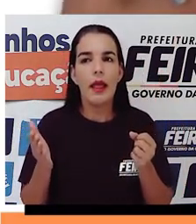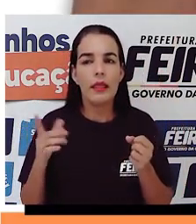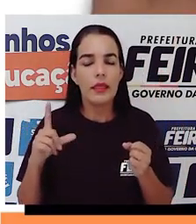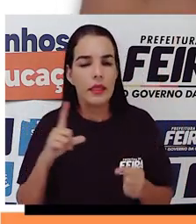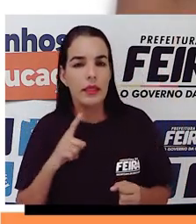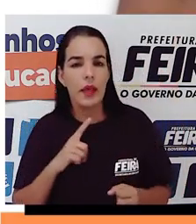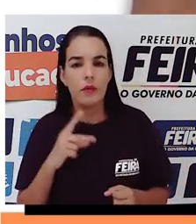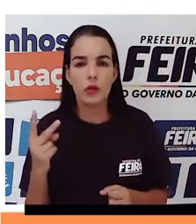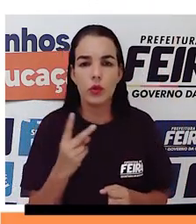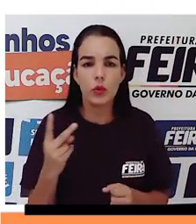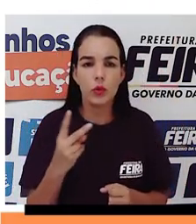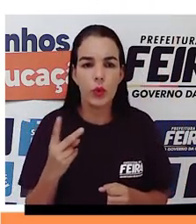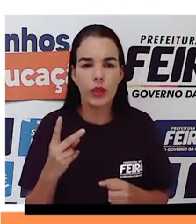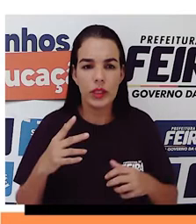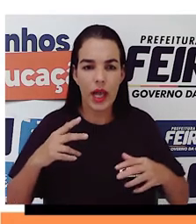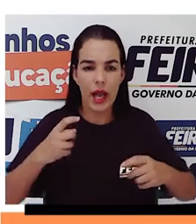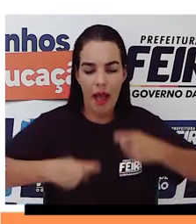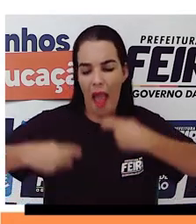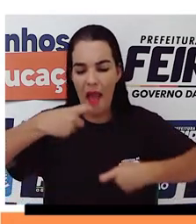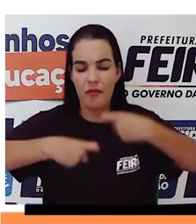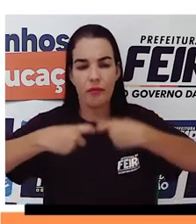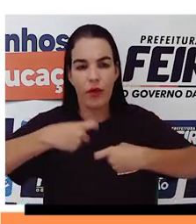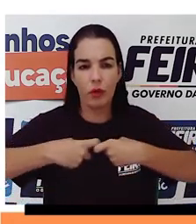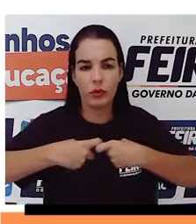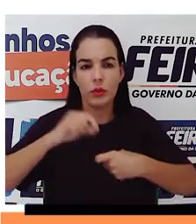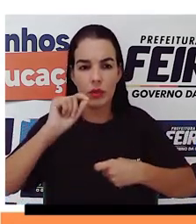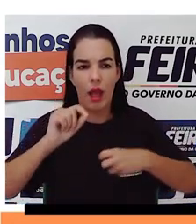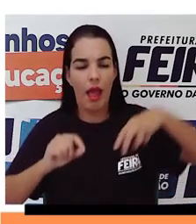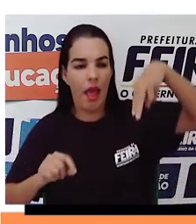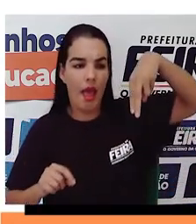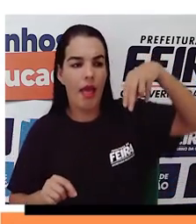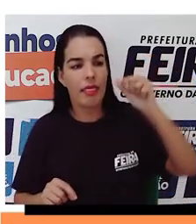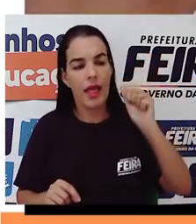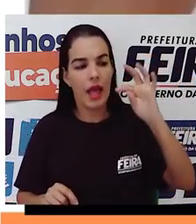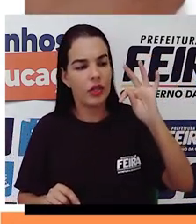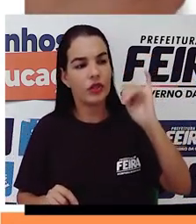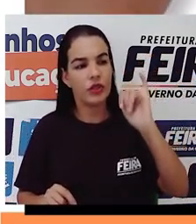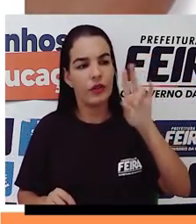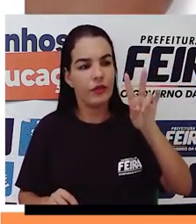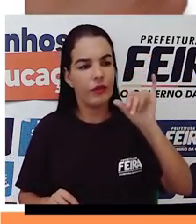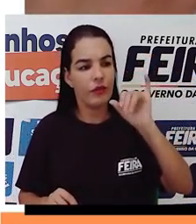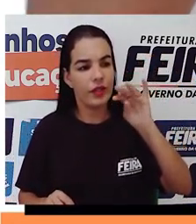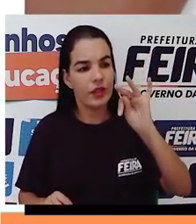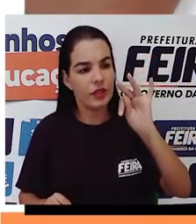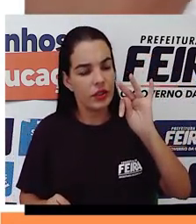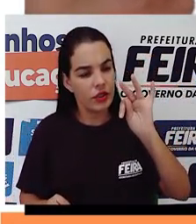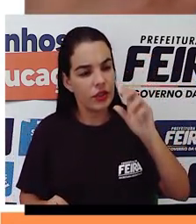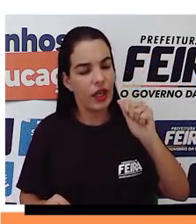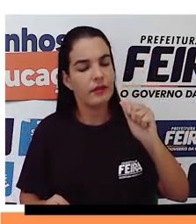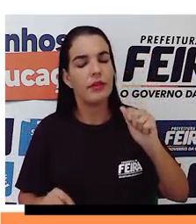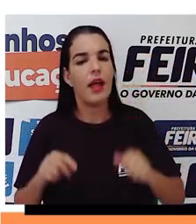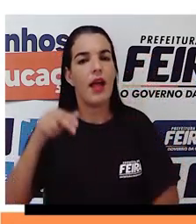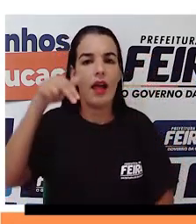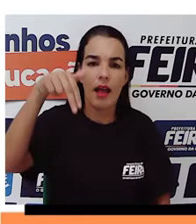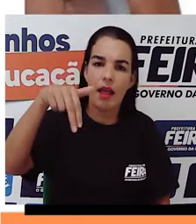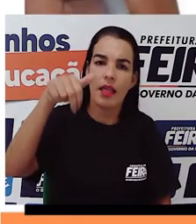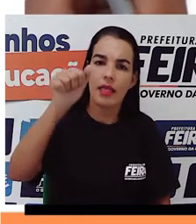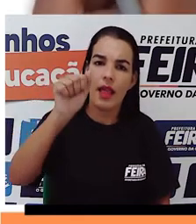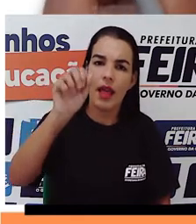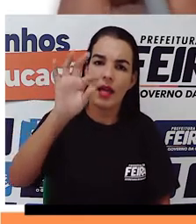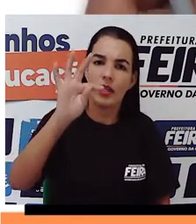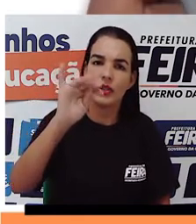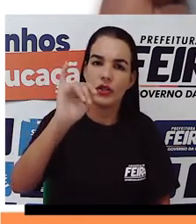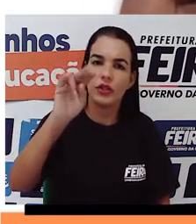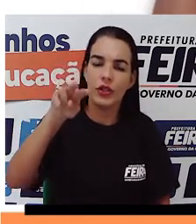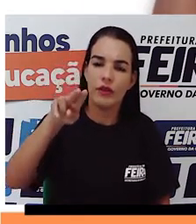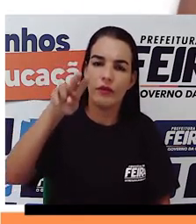revoltas coloniais no Brasil: as nativistas e as separatistas. As revoltas conhecidas como nativistas